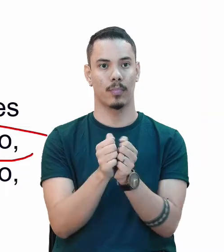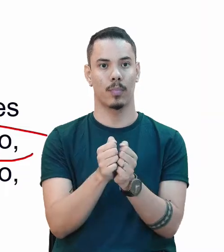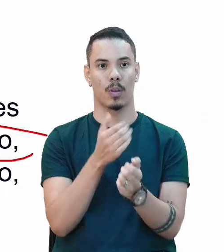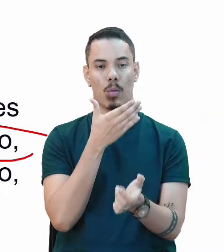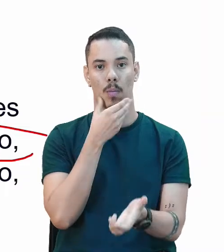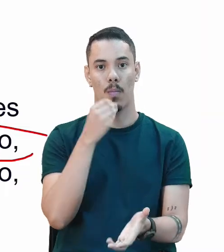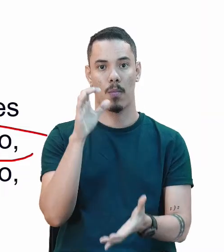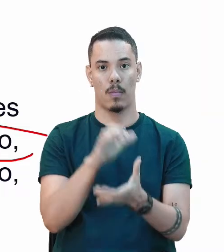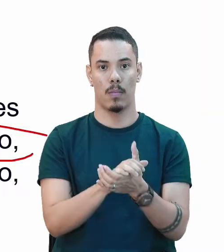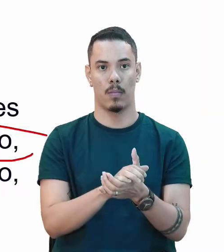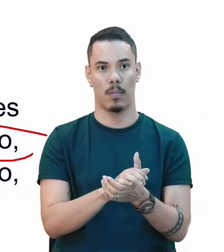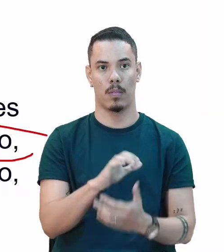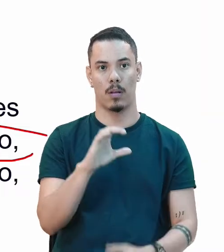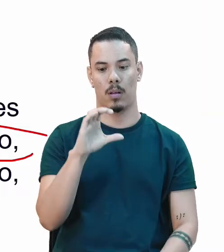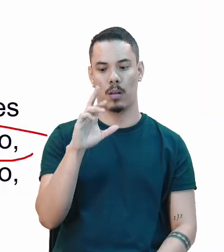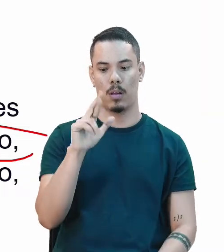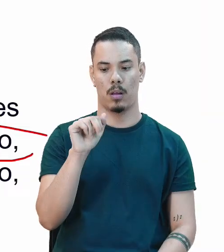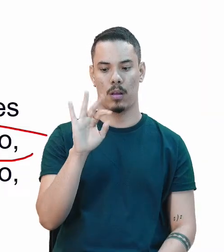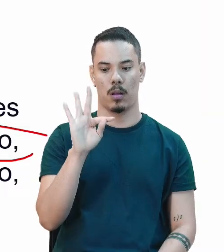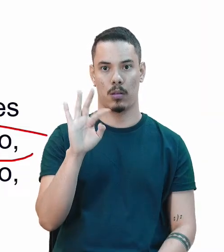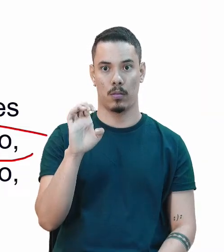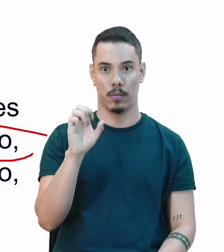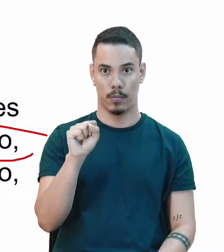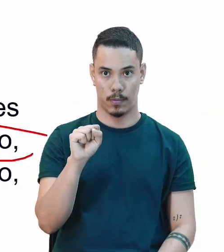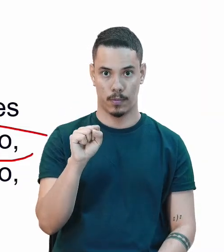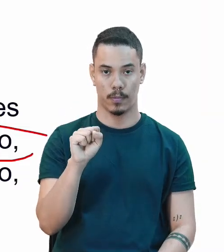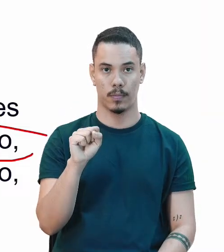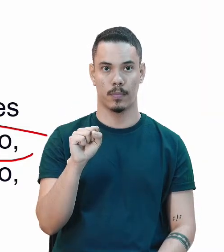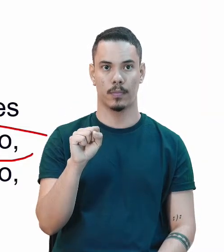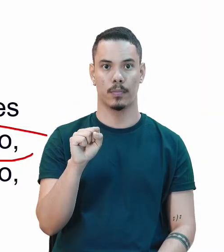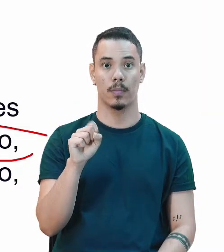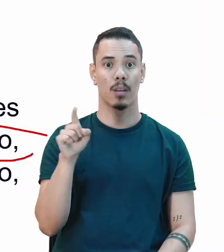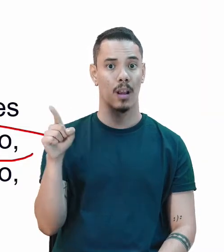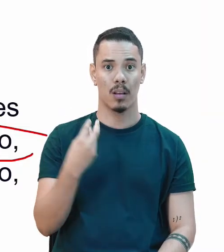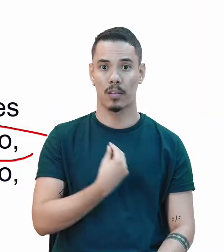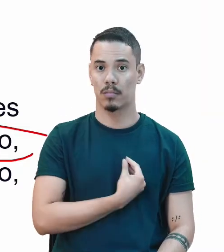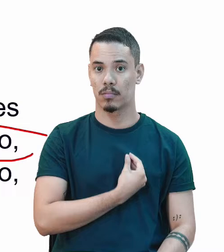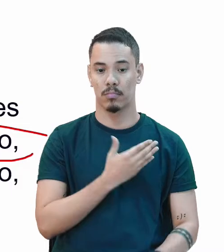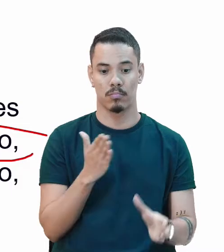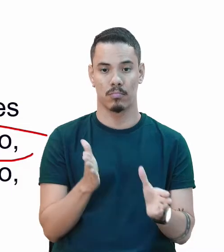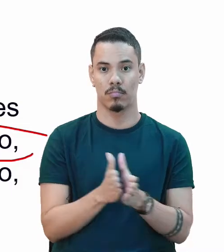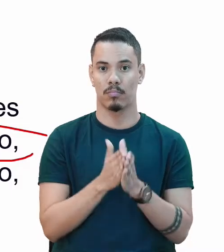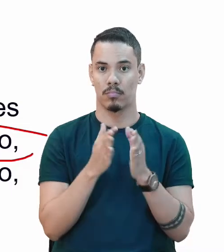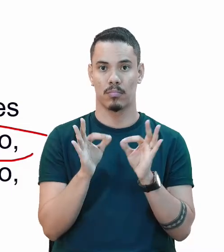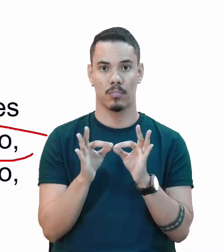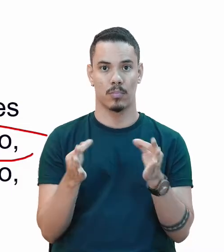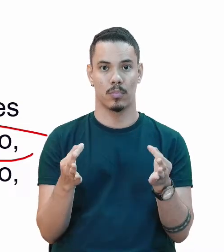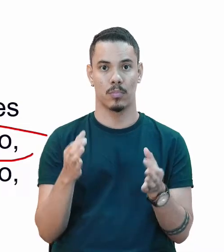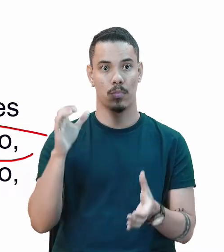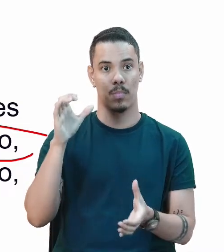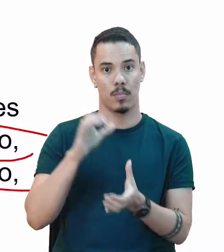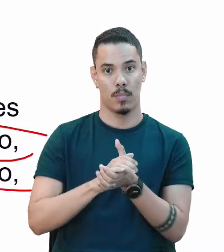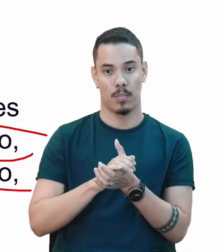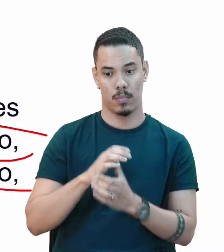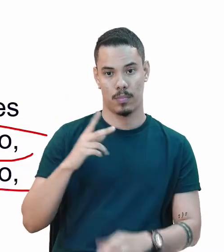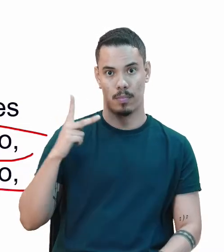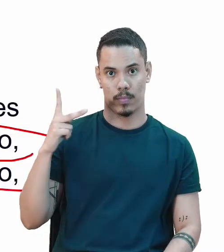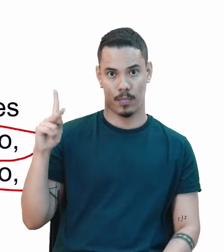Crates. Olha só, Hipárquia, ela viveu na pobreza com o marido Crates, então ela